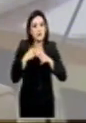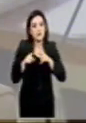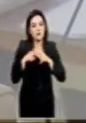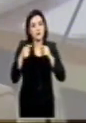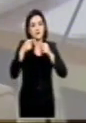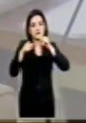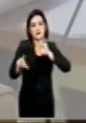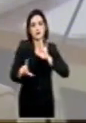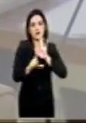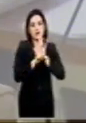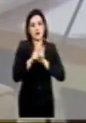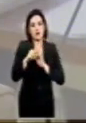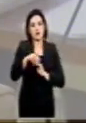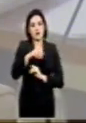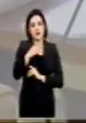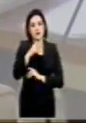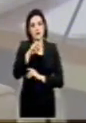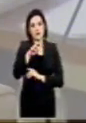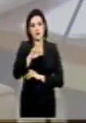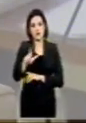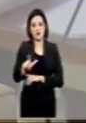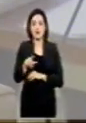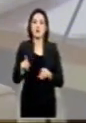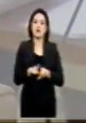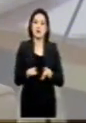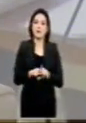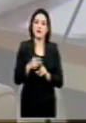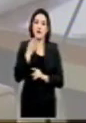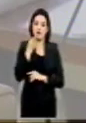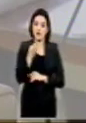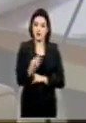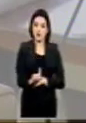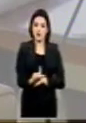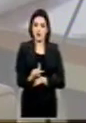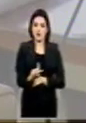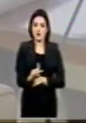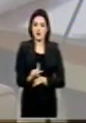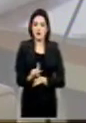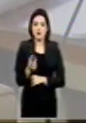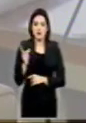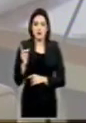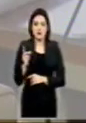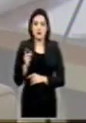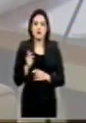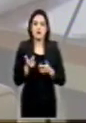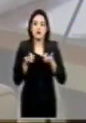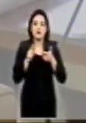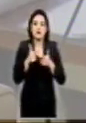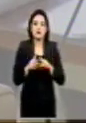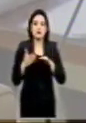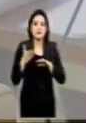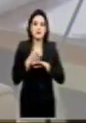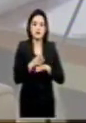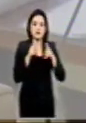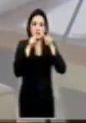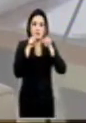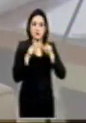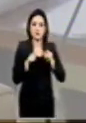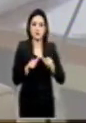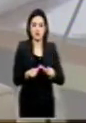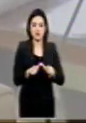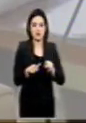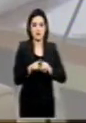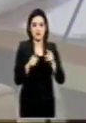penal. Acrescentou que há nos atos ordem de missão sem indicação do local de cumprimento da diligência, o que contraria as